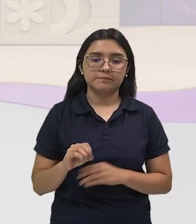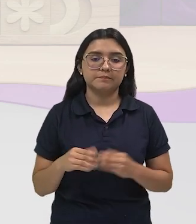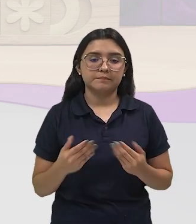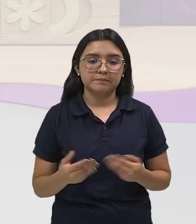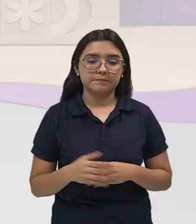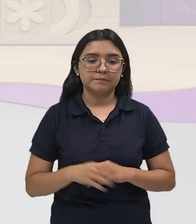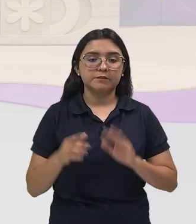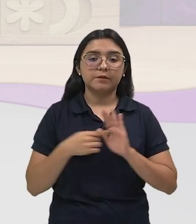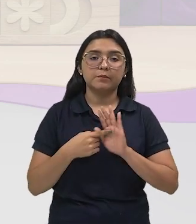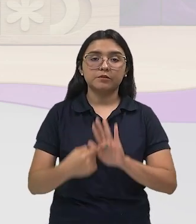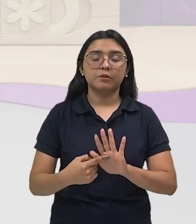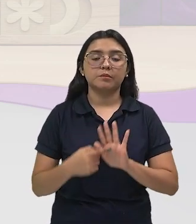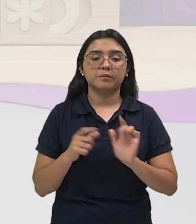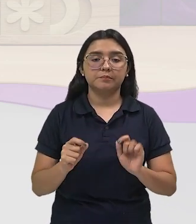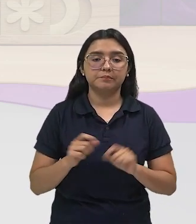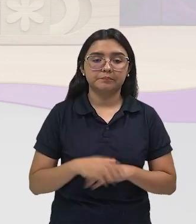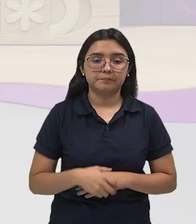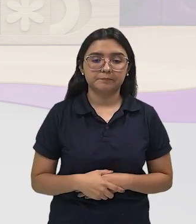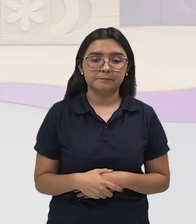vai me revelar,